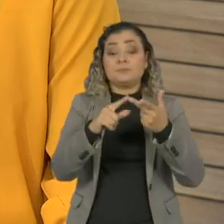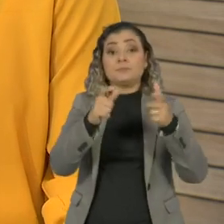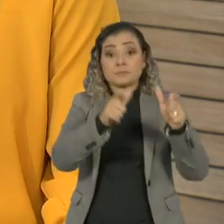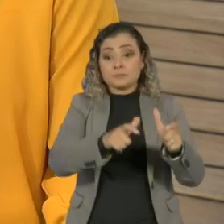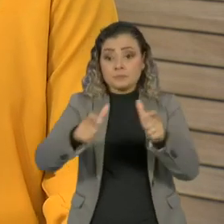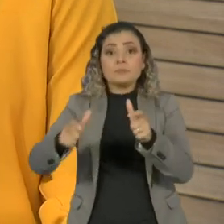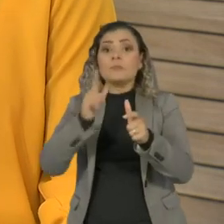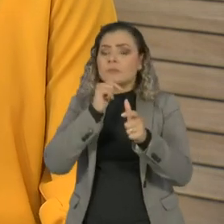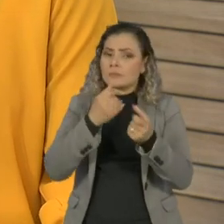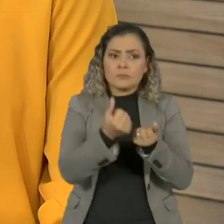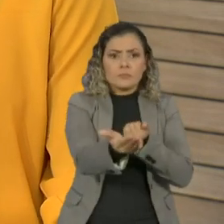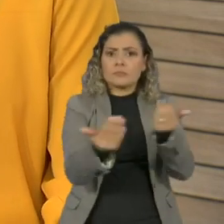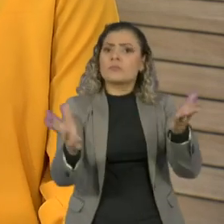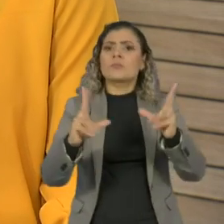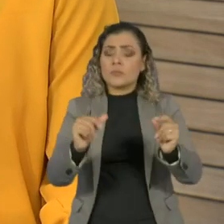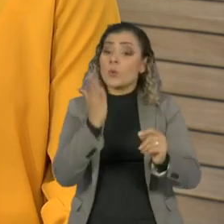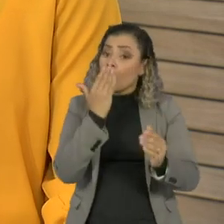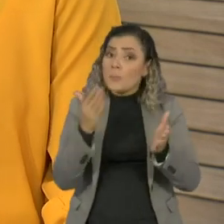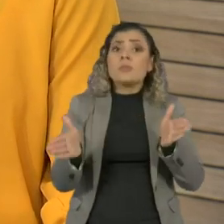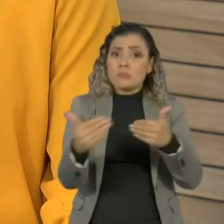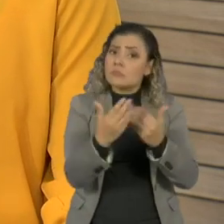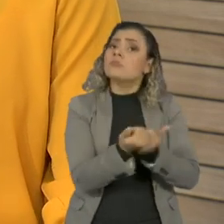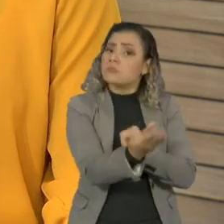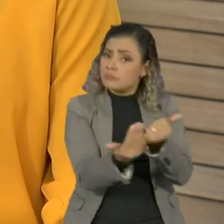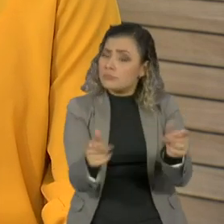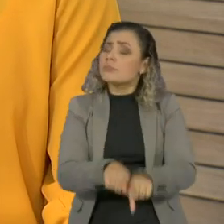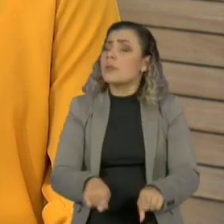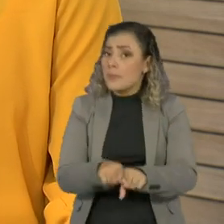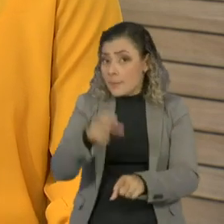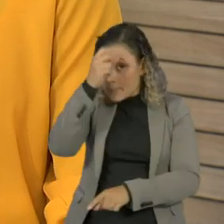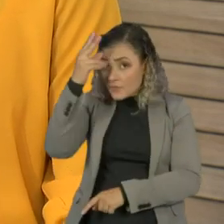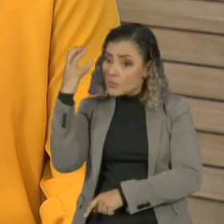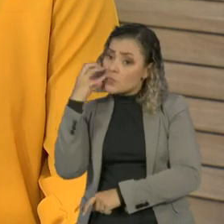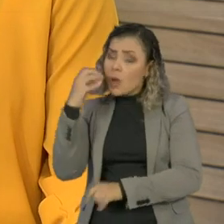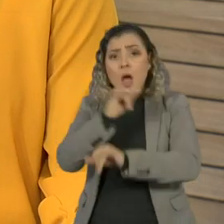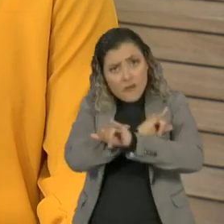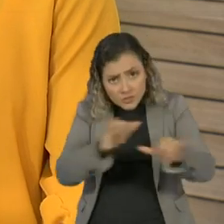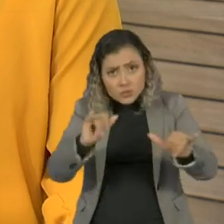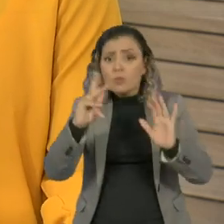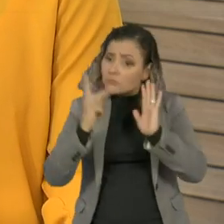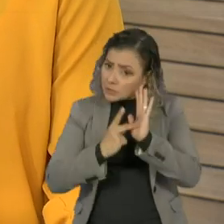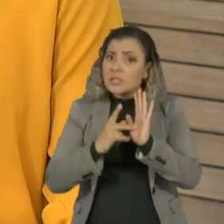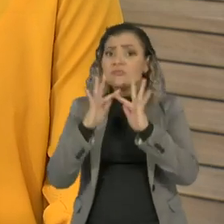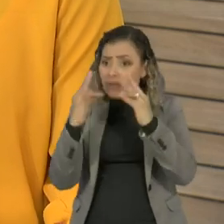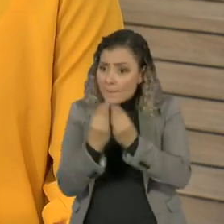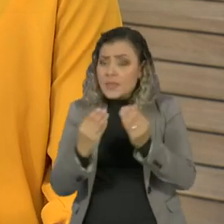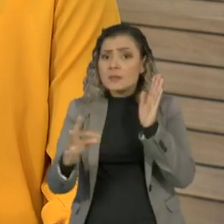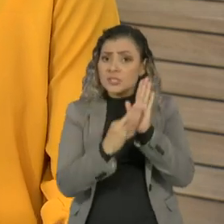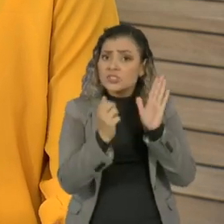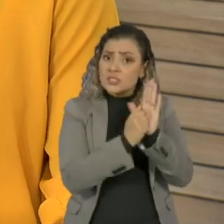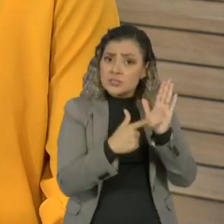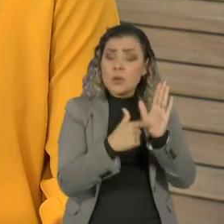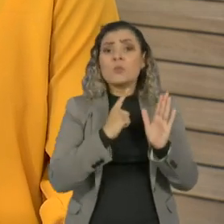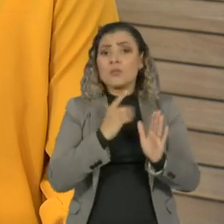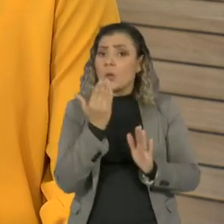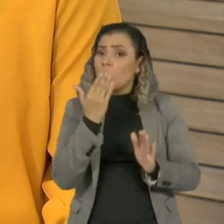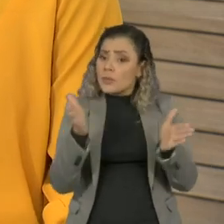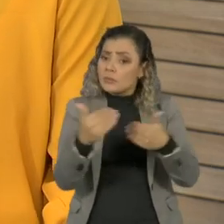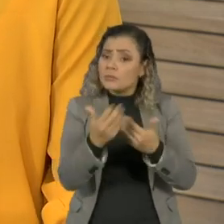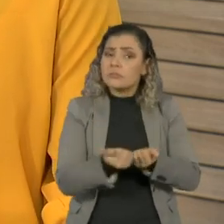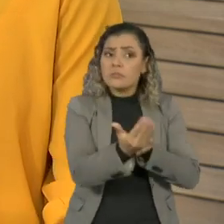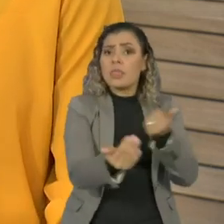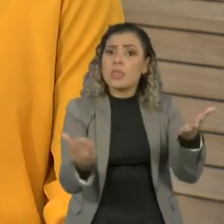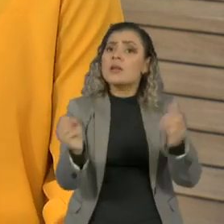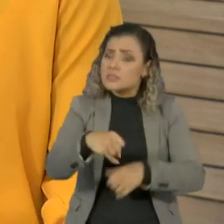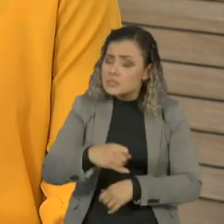Paraisópolis, além da distribuição de alimentos. O prefeito, Bruno Covas, afirmou que famílias cadastradas recebem cestas básicas e